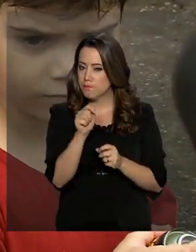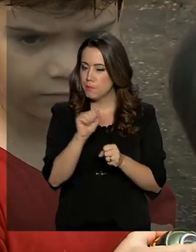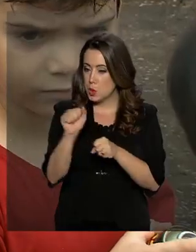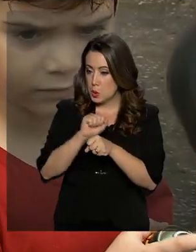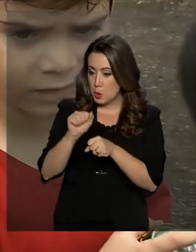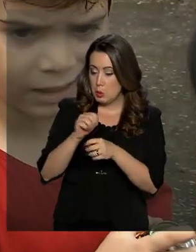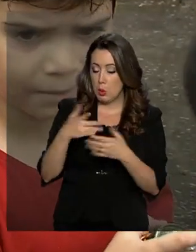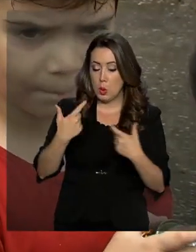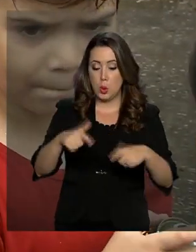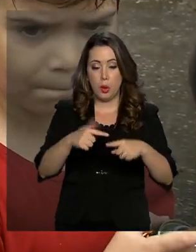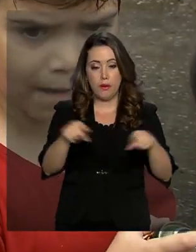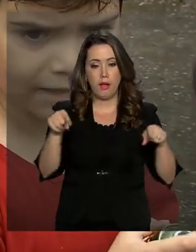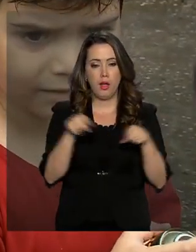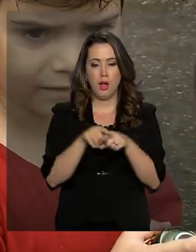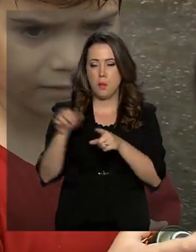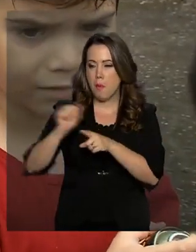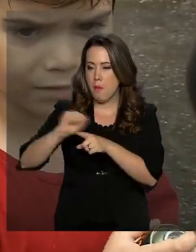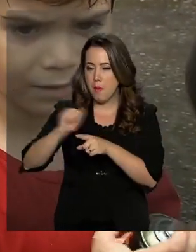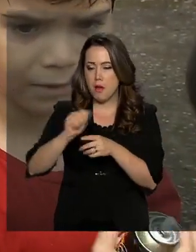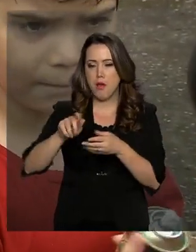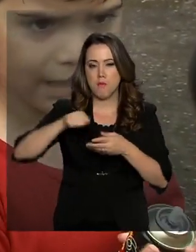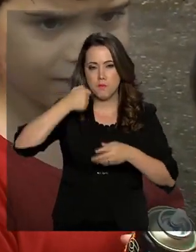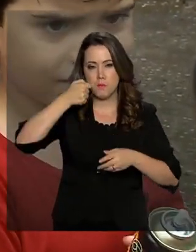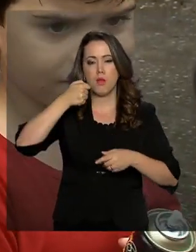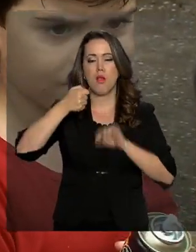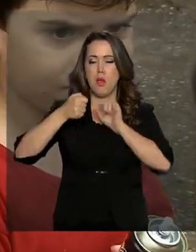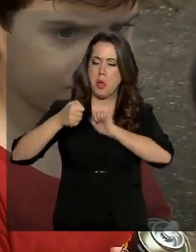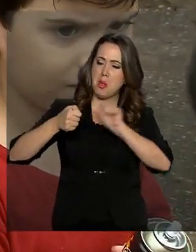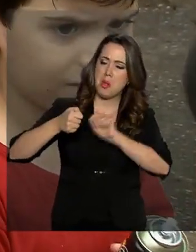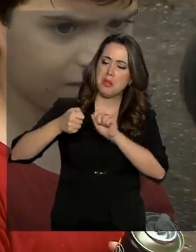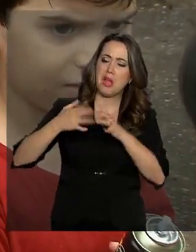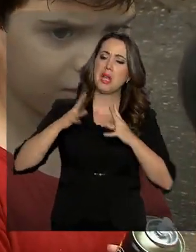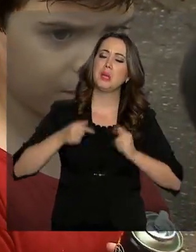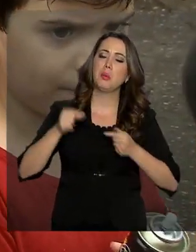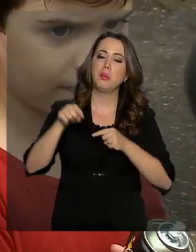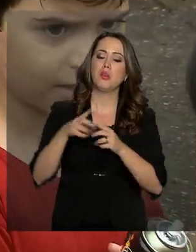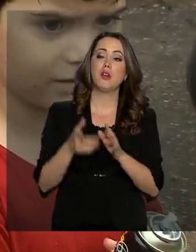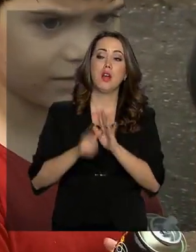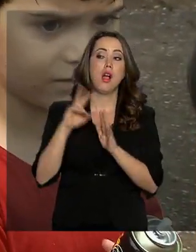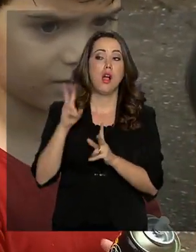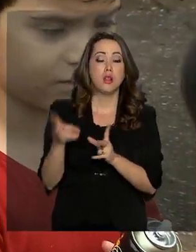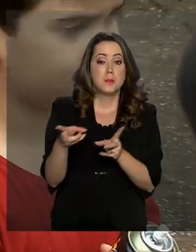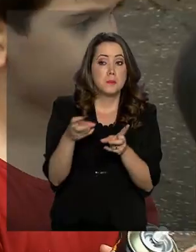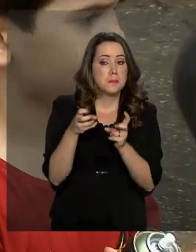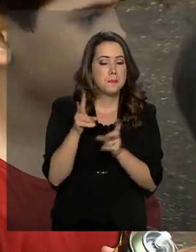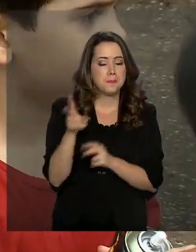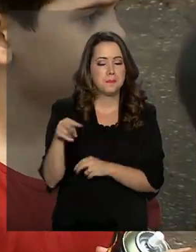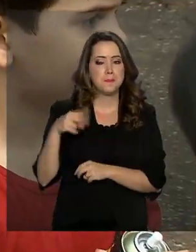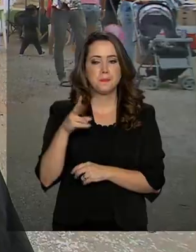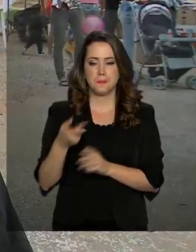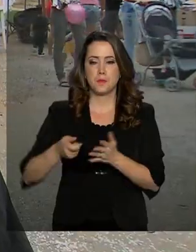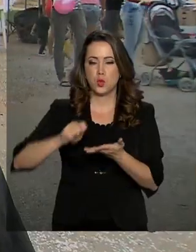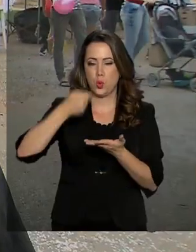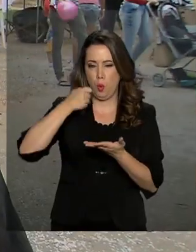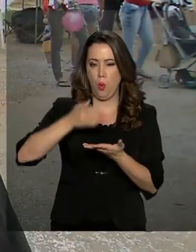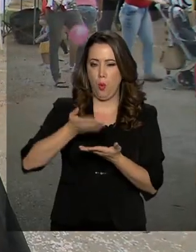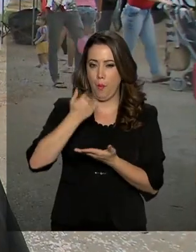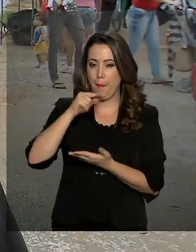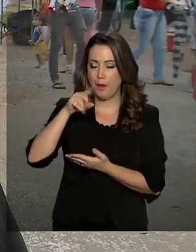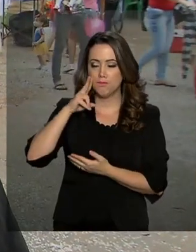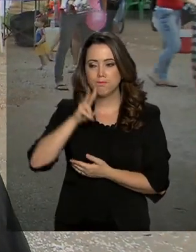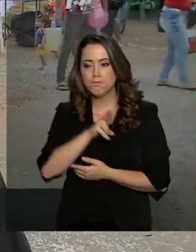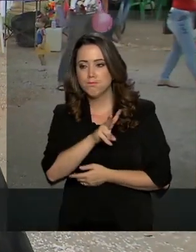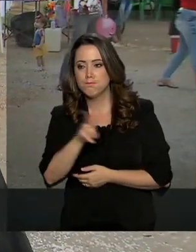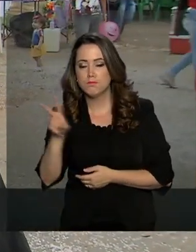do ambiente, dos talheres. E a gente observa assim, antes de me servir eu vou... Dou uma circulada. É super importante